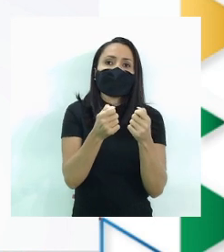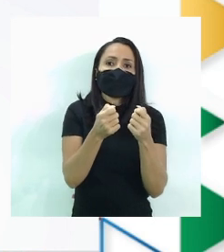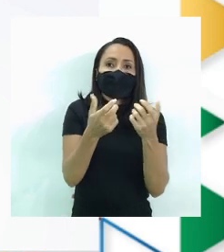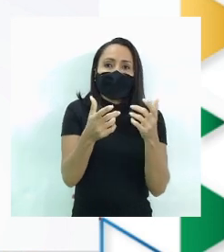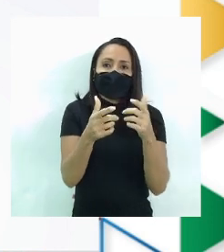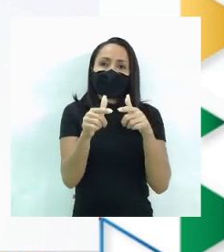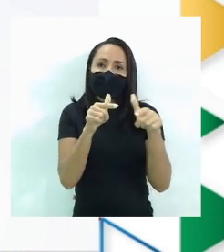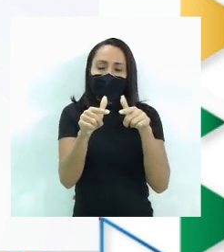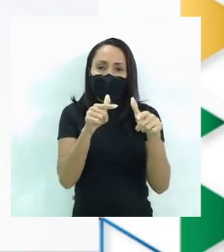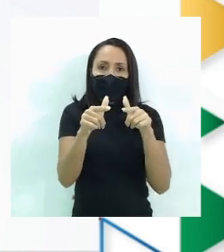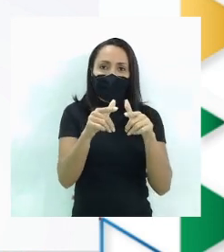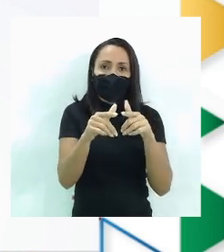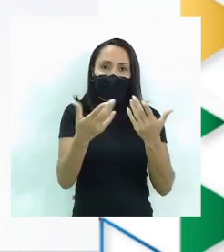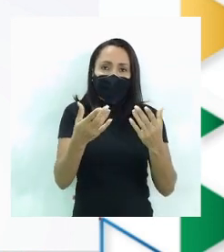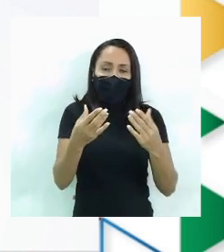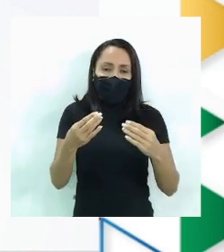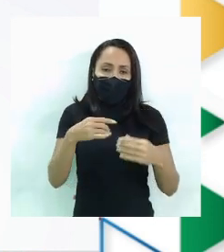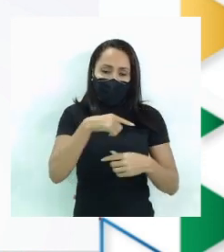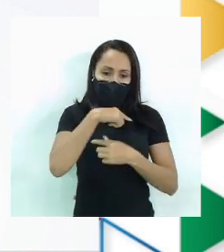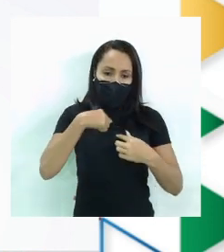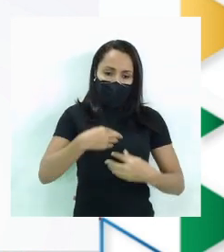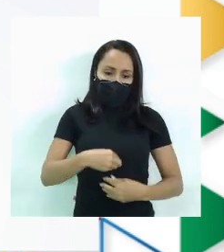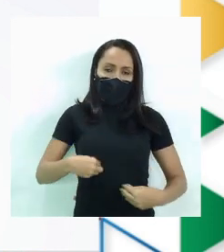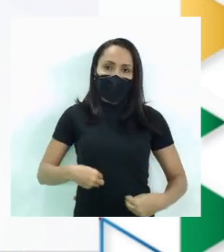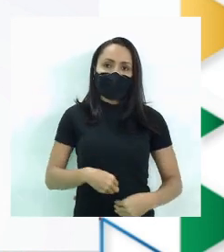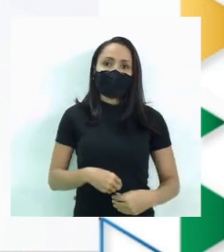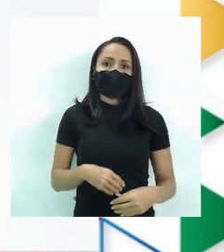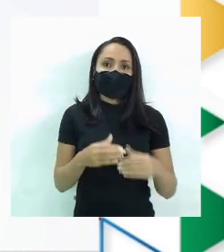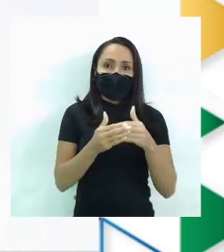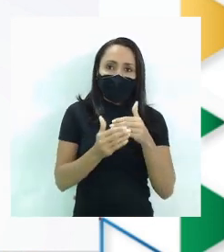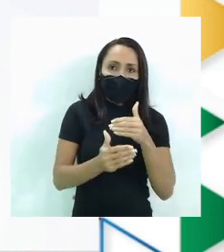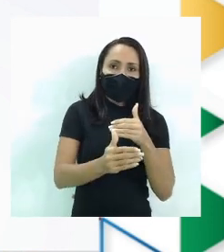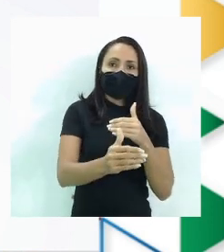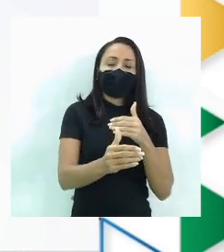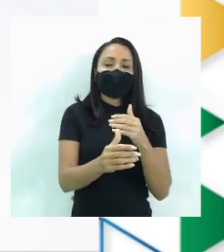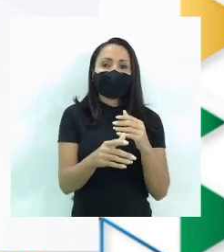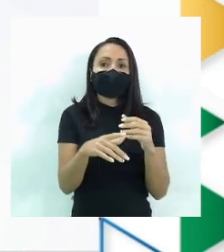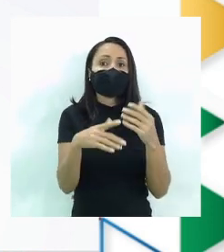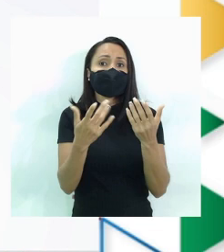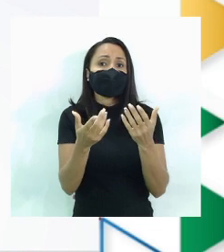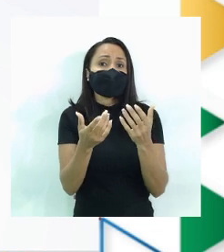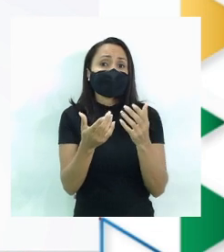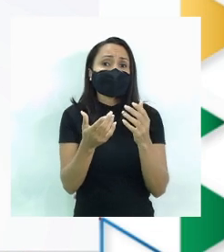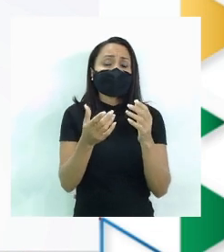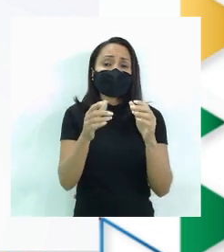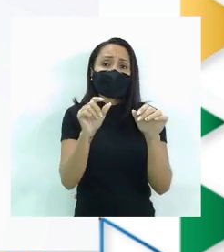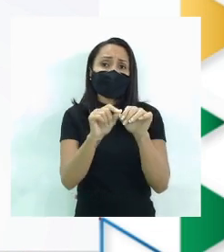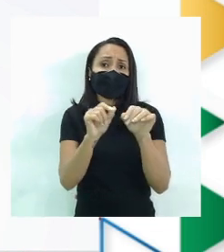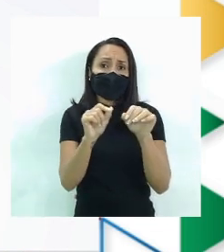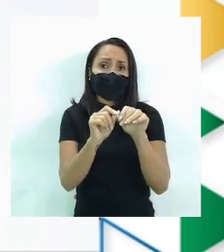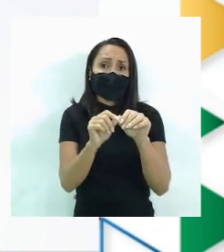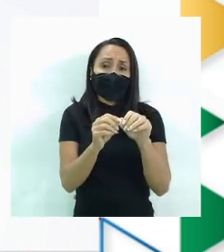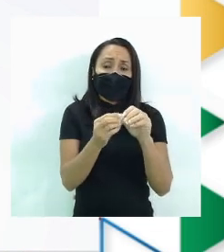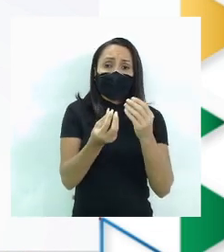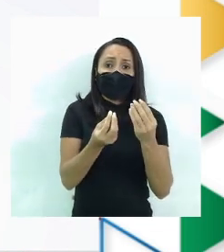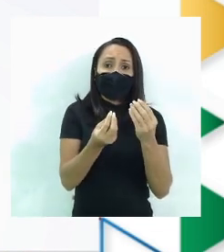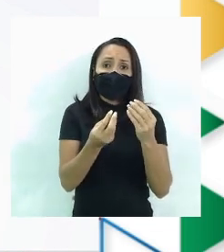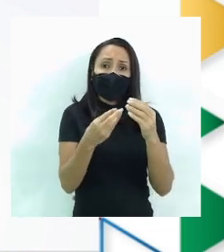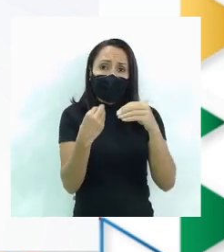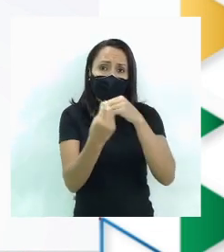do organismo. Atua a longo prazo através dos sinais químicos executados por substâncias